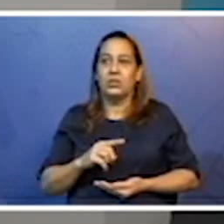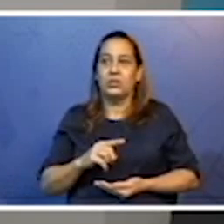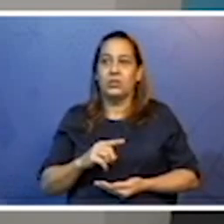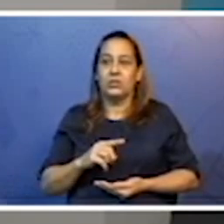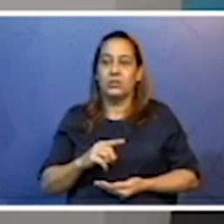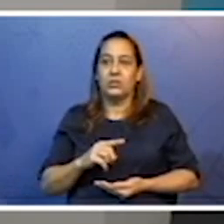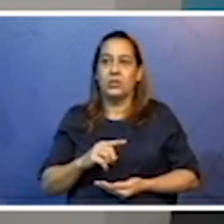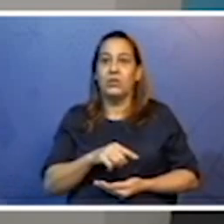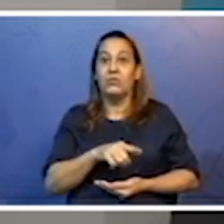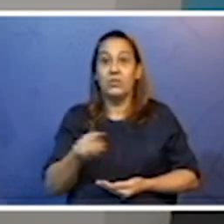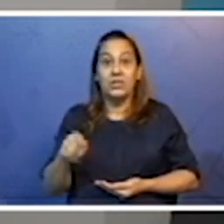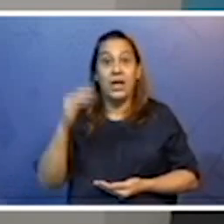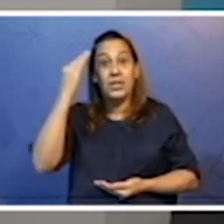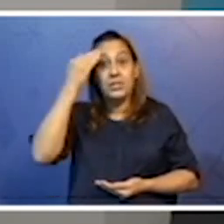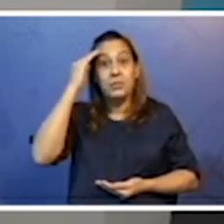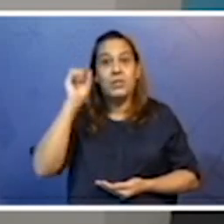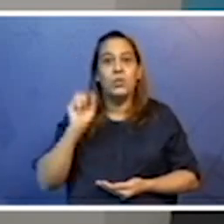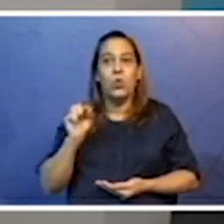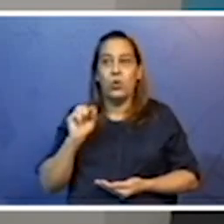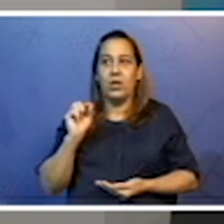Gente, vocês acham